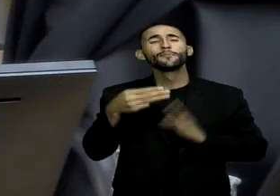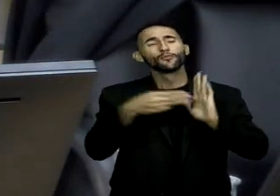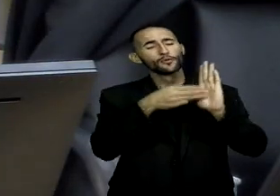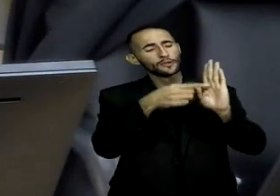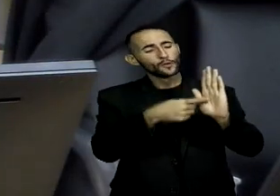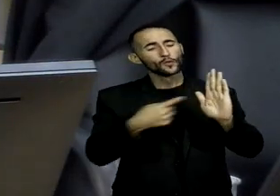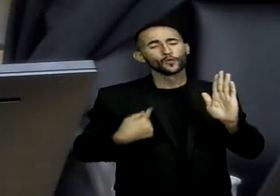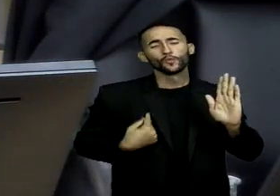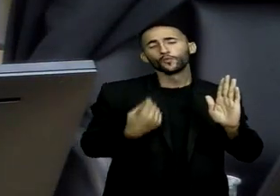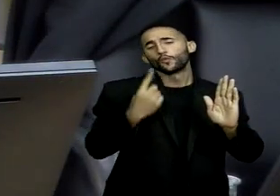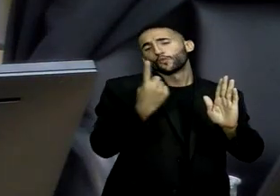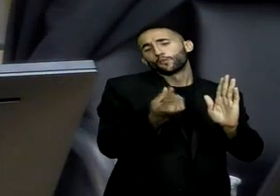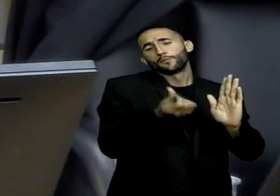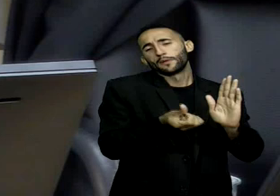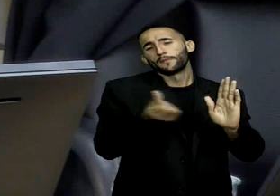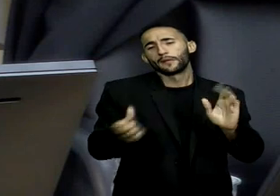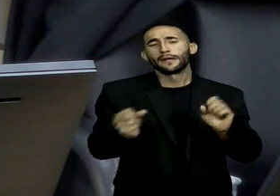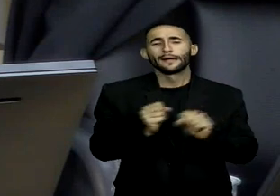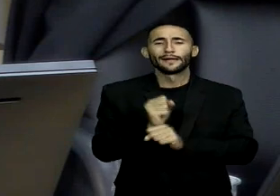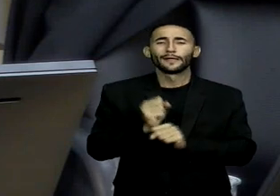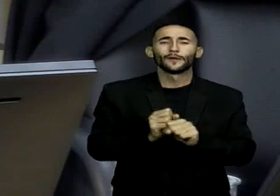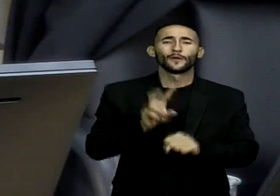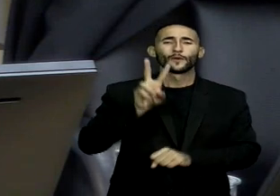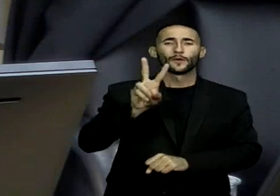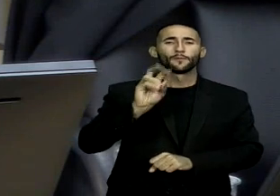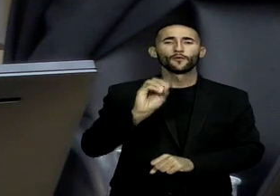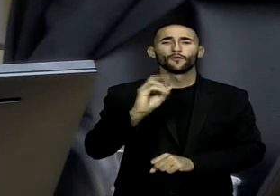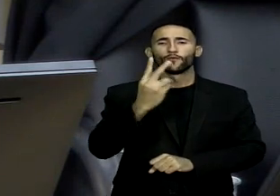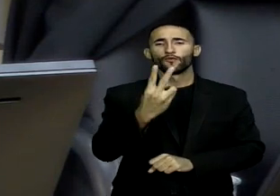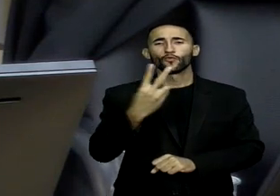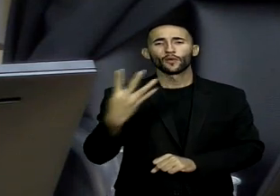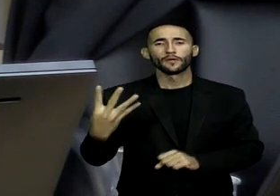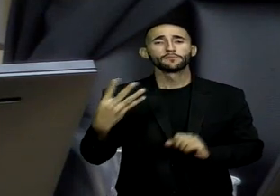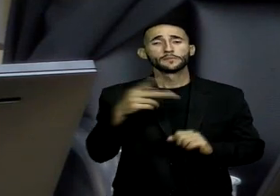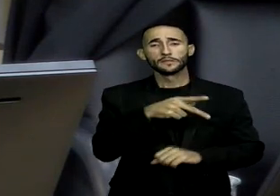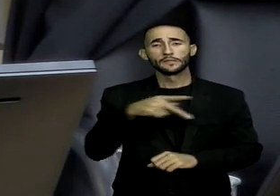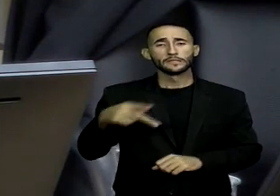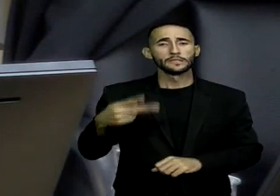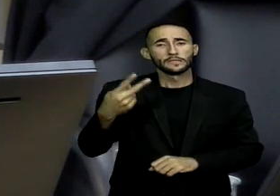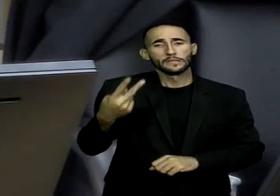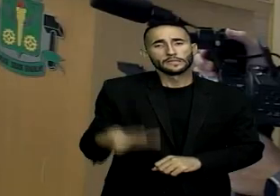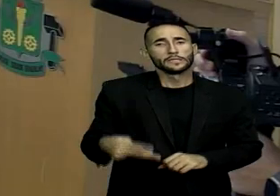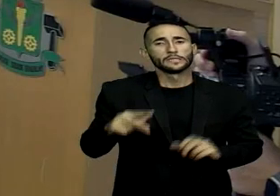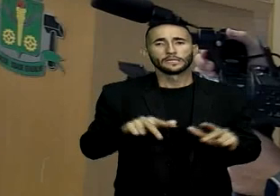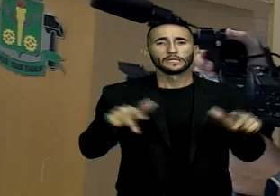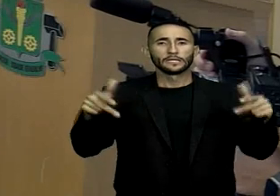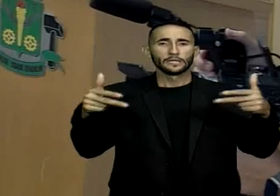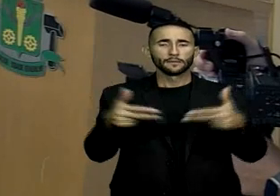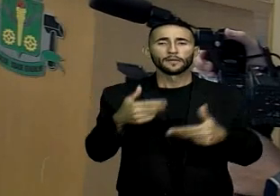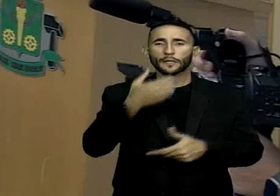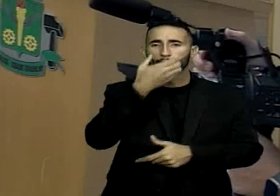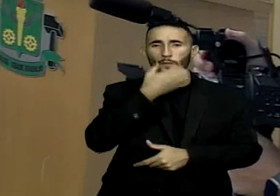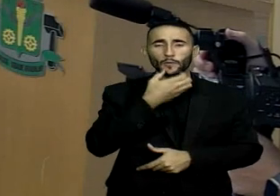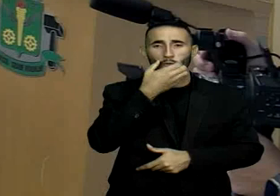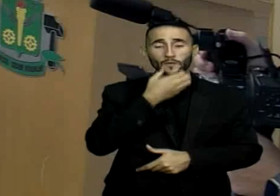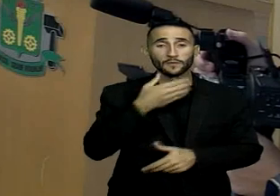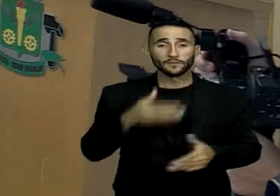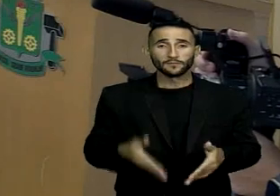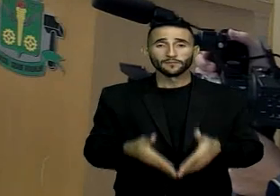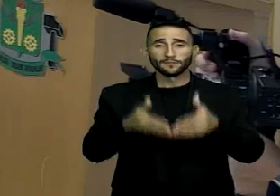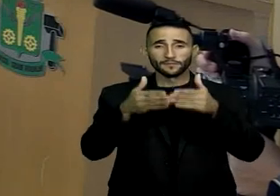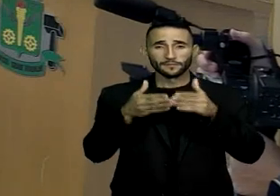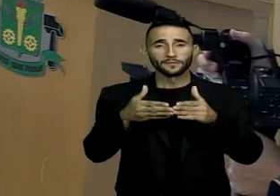número 166 de 2024, do nobre vereador e presidente desta casa, Carmônio Bastos. Questão de